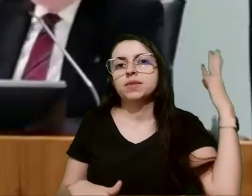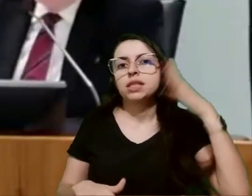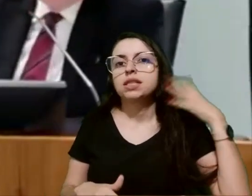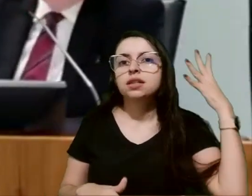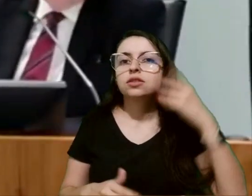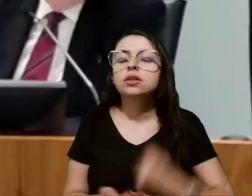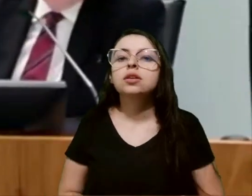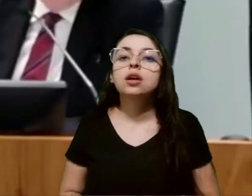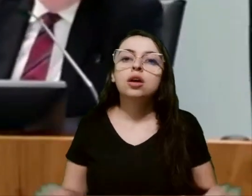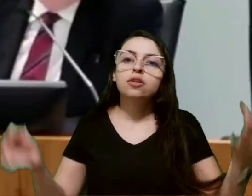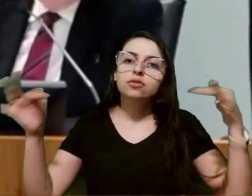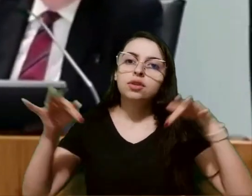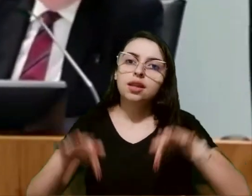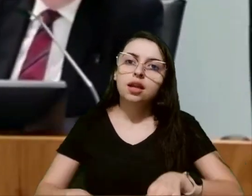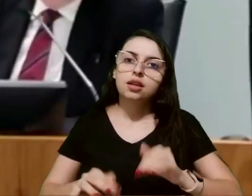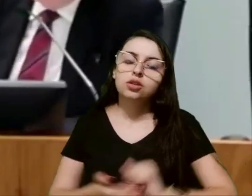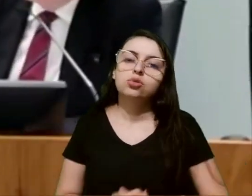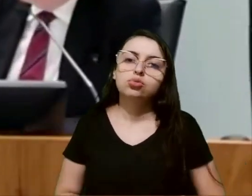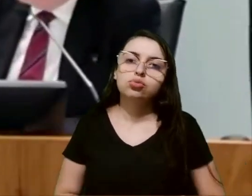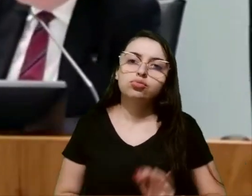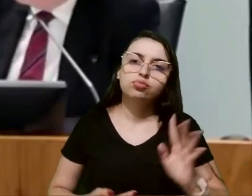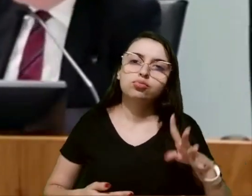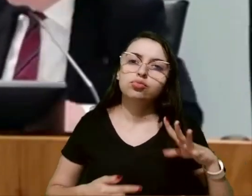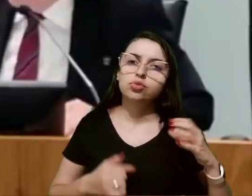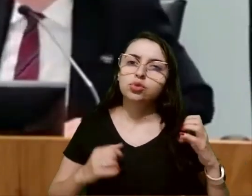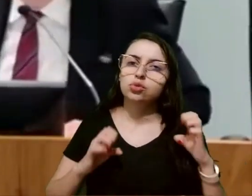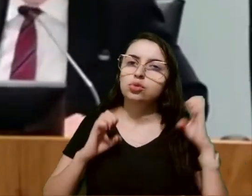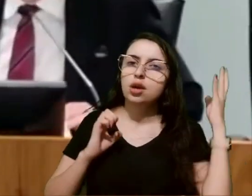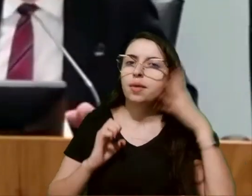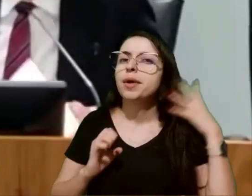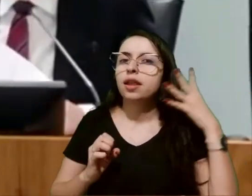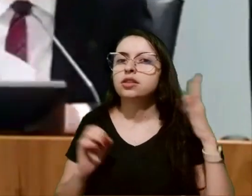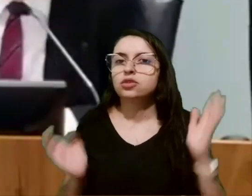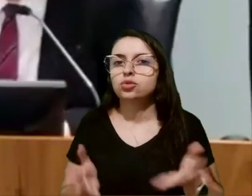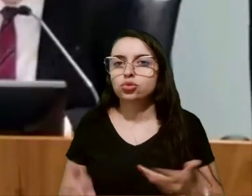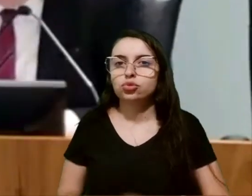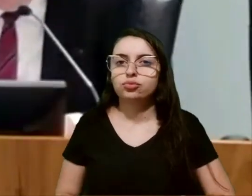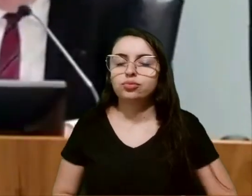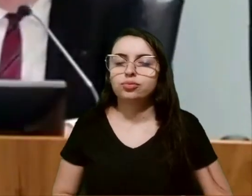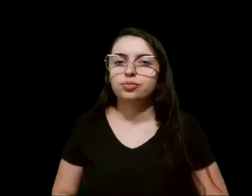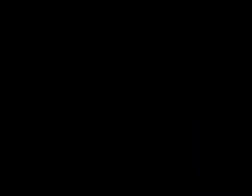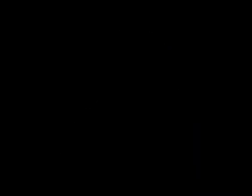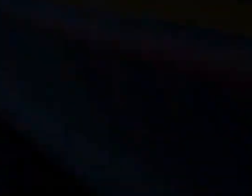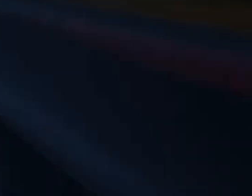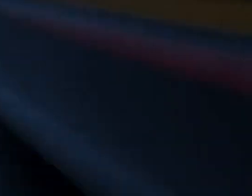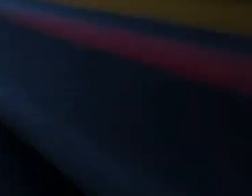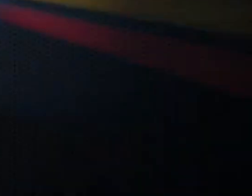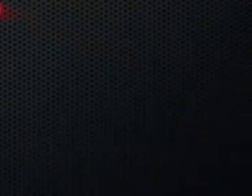palestra e declaro encerrado o nosso seminário de hoje. Muito obrigado.